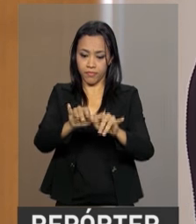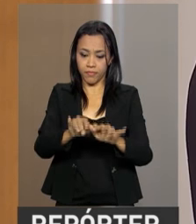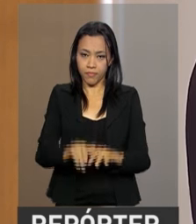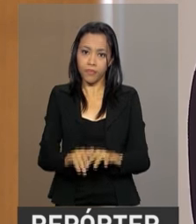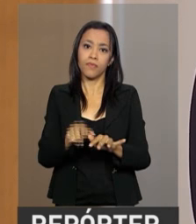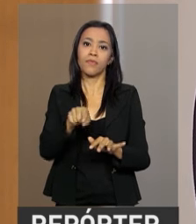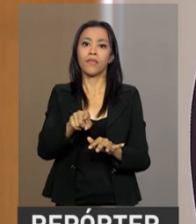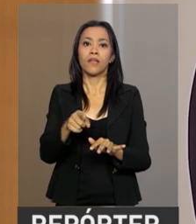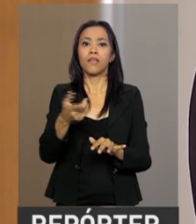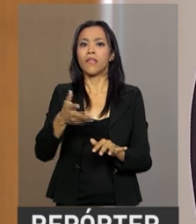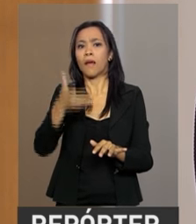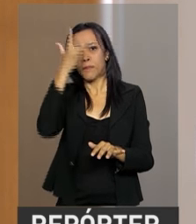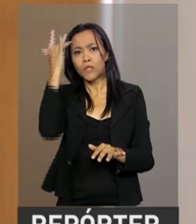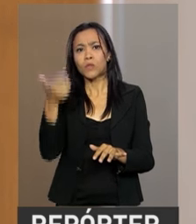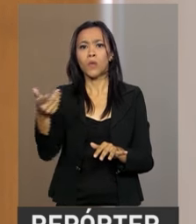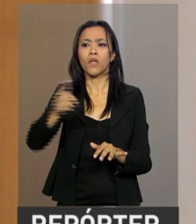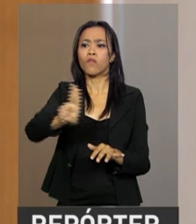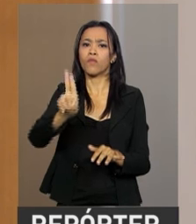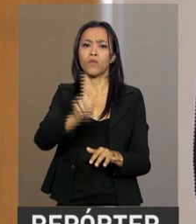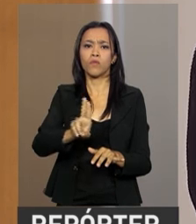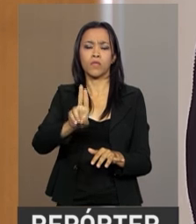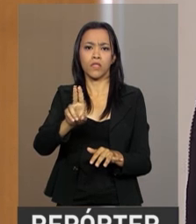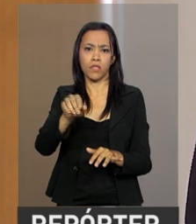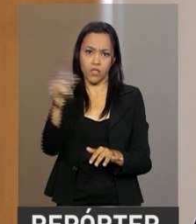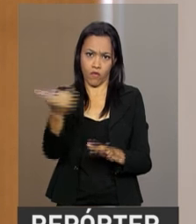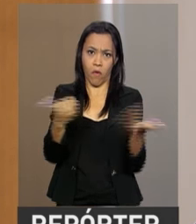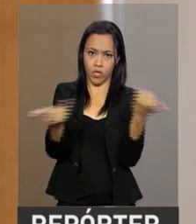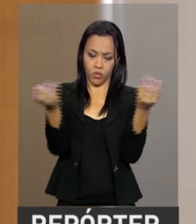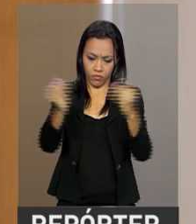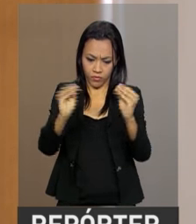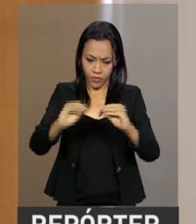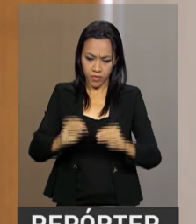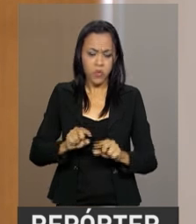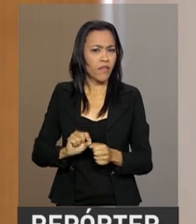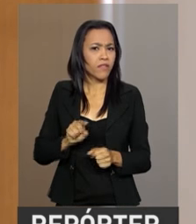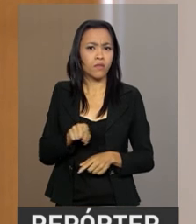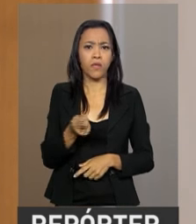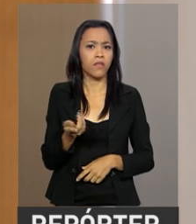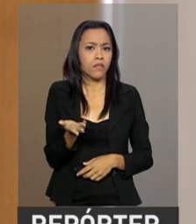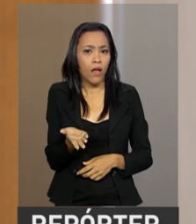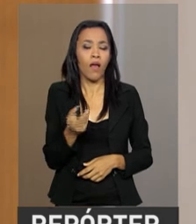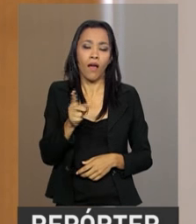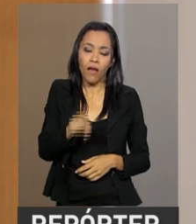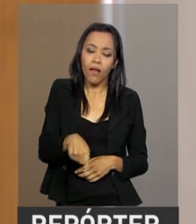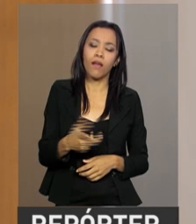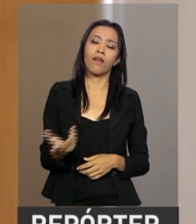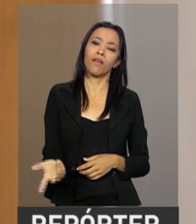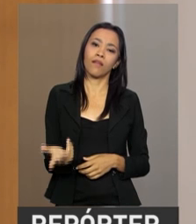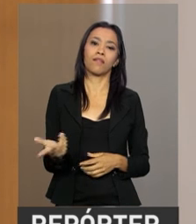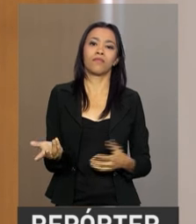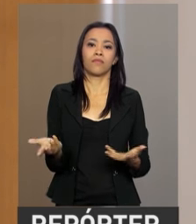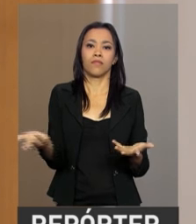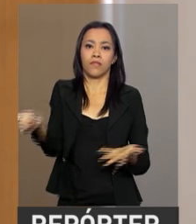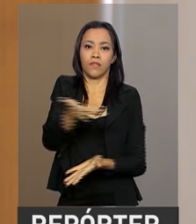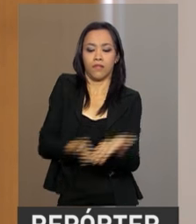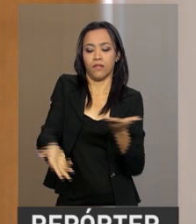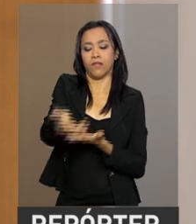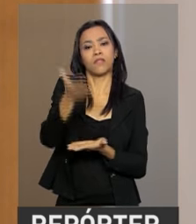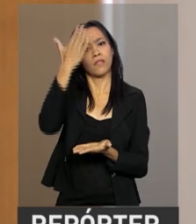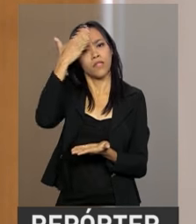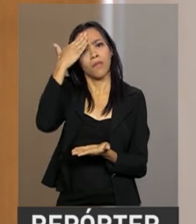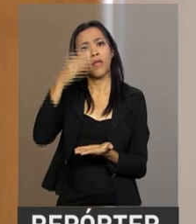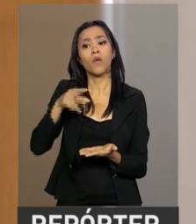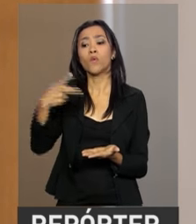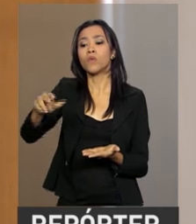da presença da pessoa humana, um único documento, o que está se fazendo é precisamente uma conjugação do trabalho